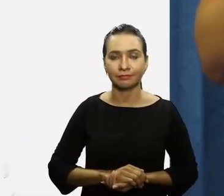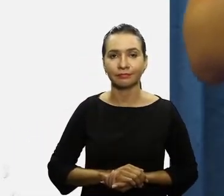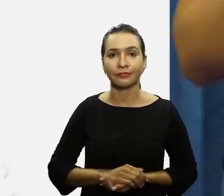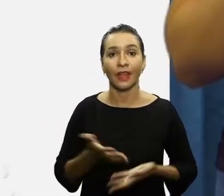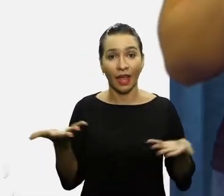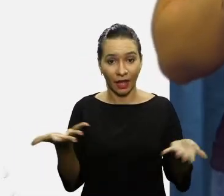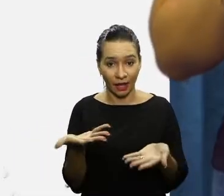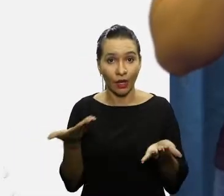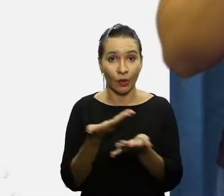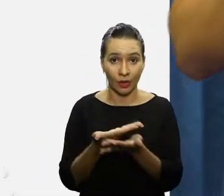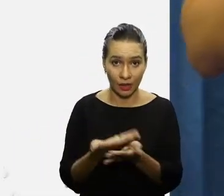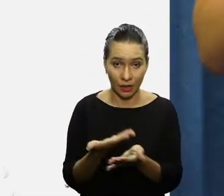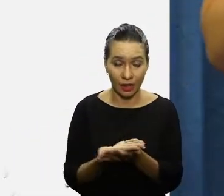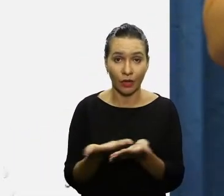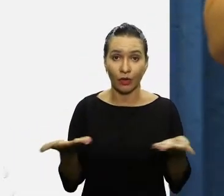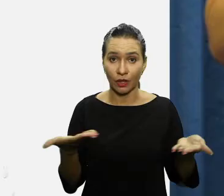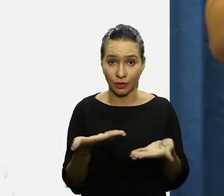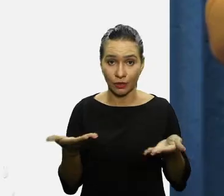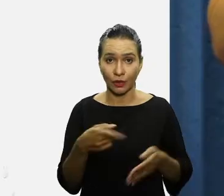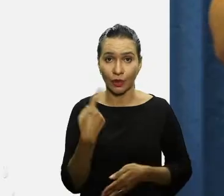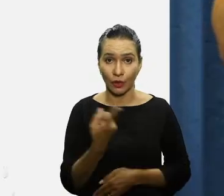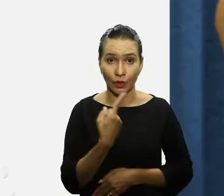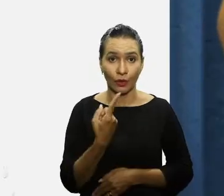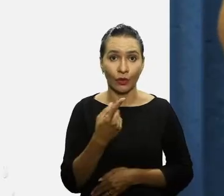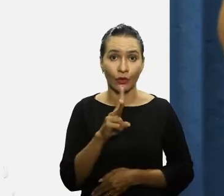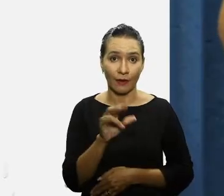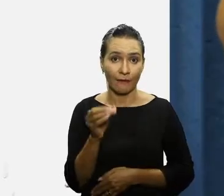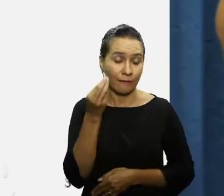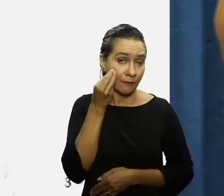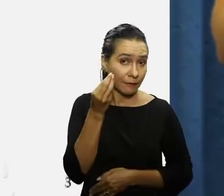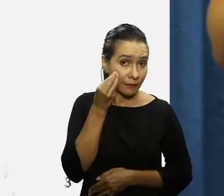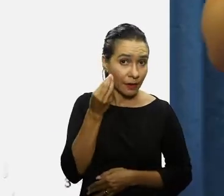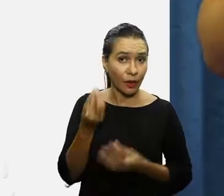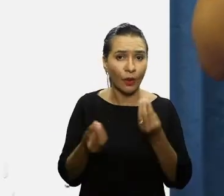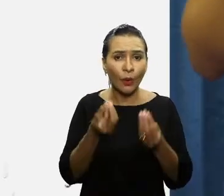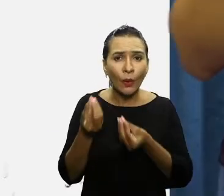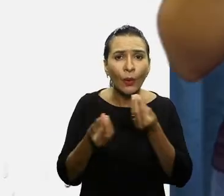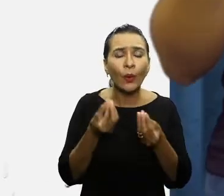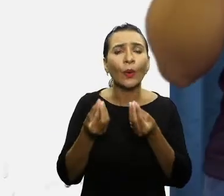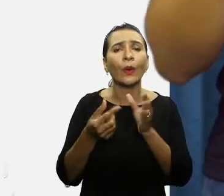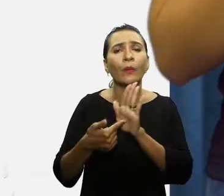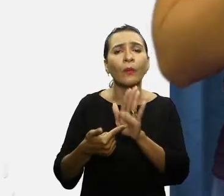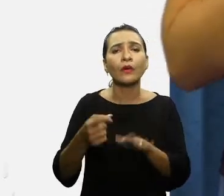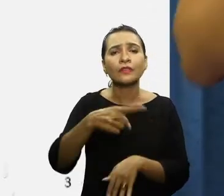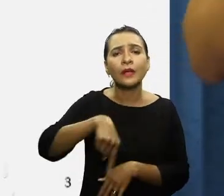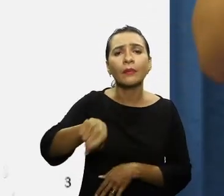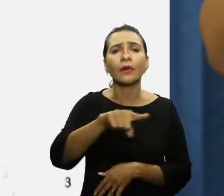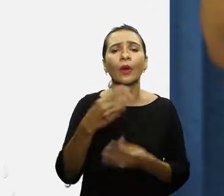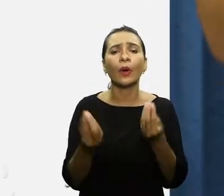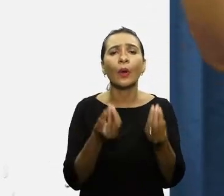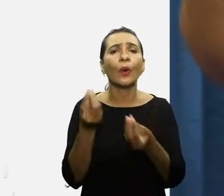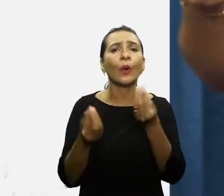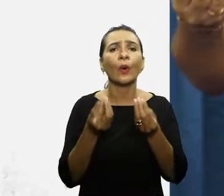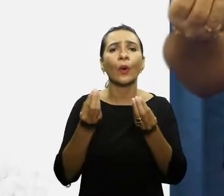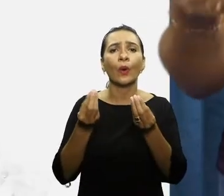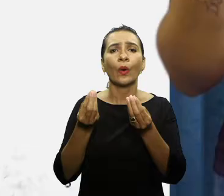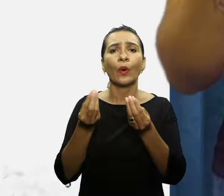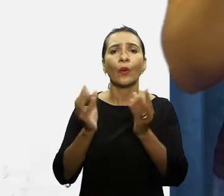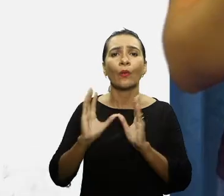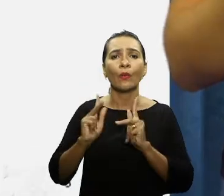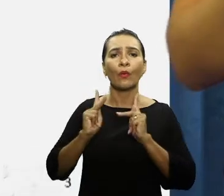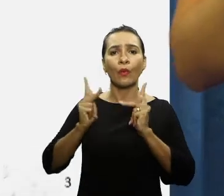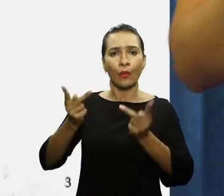nessa aula de hoje, a gente vai tentar trazer um pouco como é que o ser humano ele está